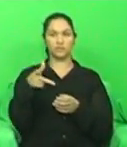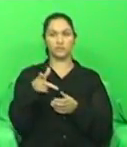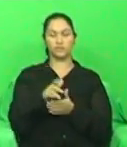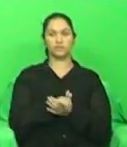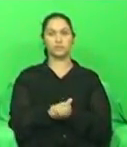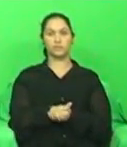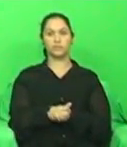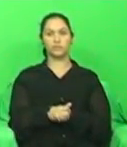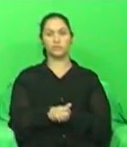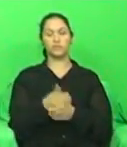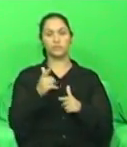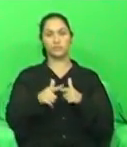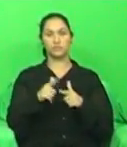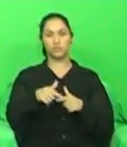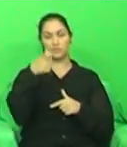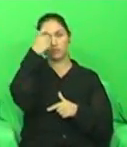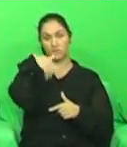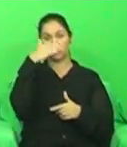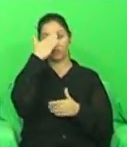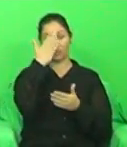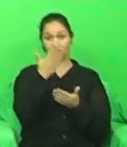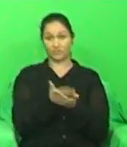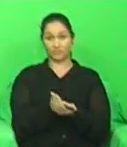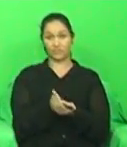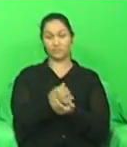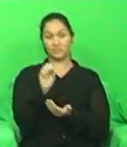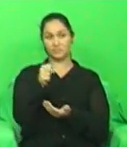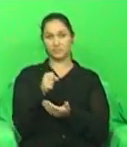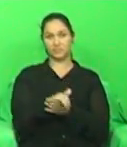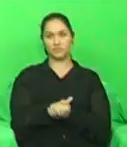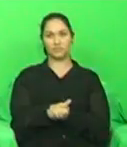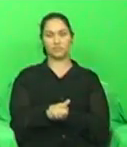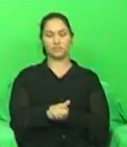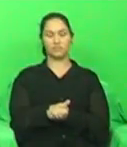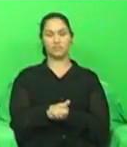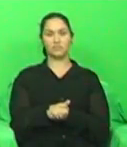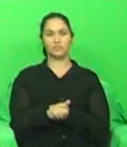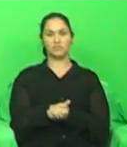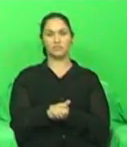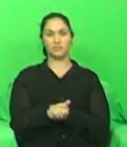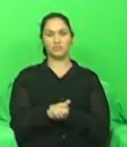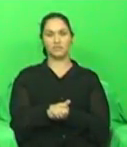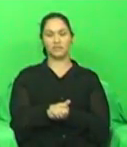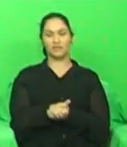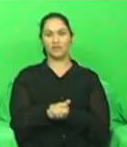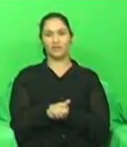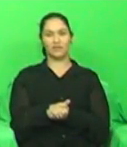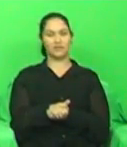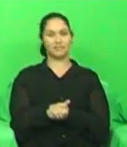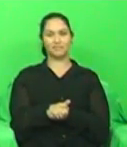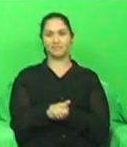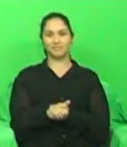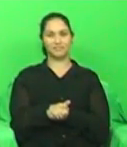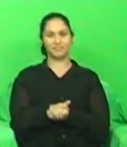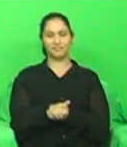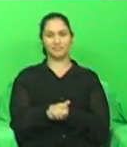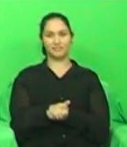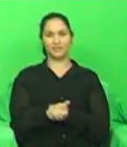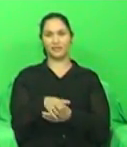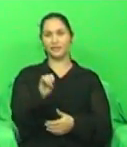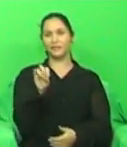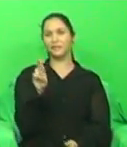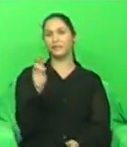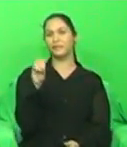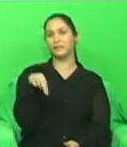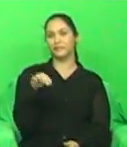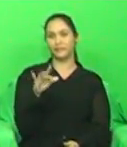condição desconfortável concordo com o senhor é que na verdade fica usando isso como pretexto para não chega a ser irônico de certa